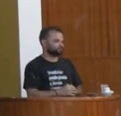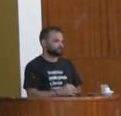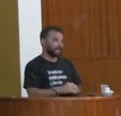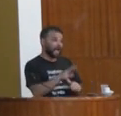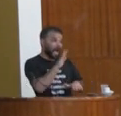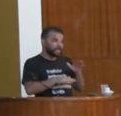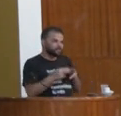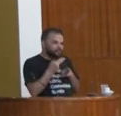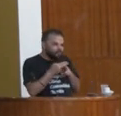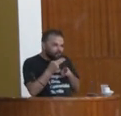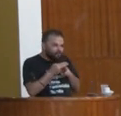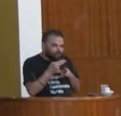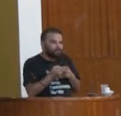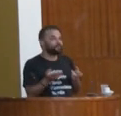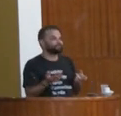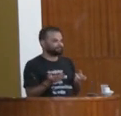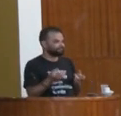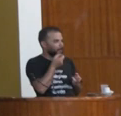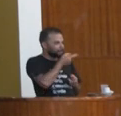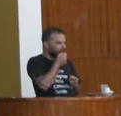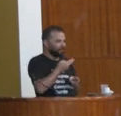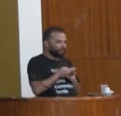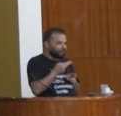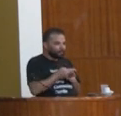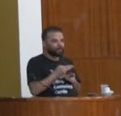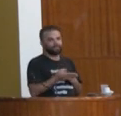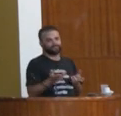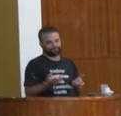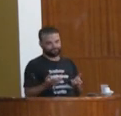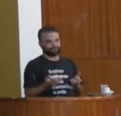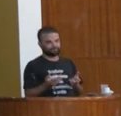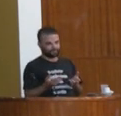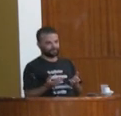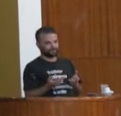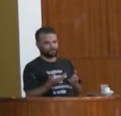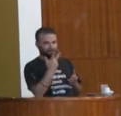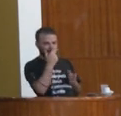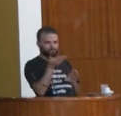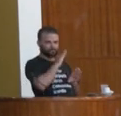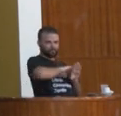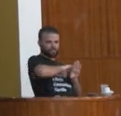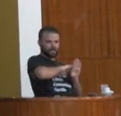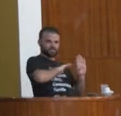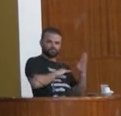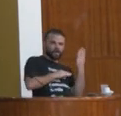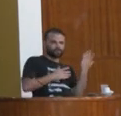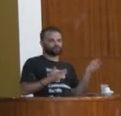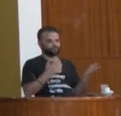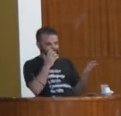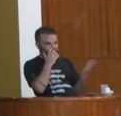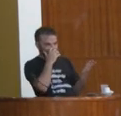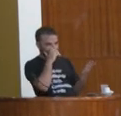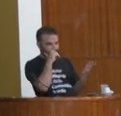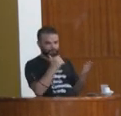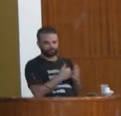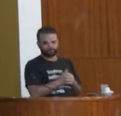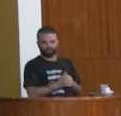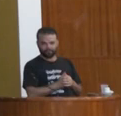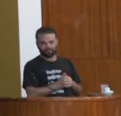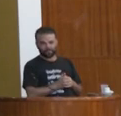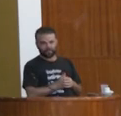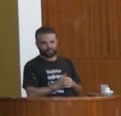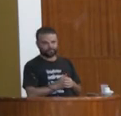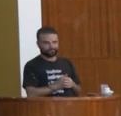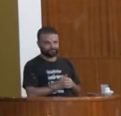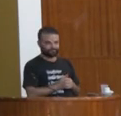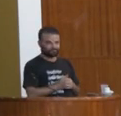oculto, né? Que aí é pelas costas que é feito, impedindo aquela pessoa de ter promoção ou